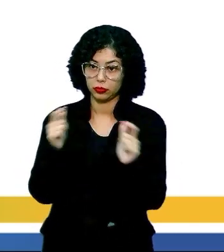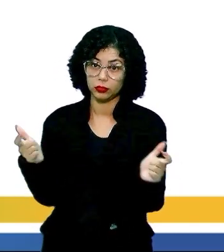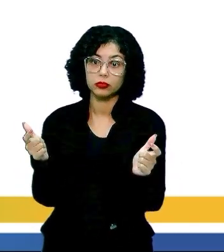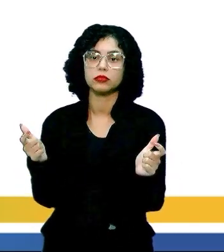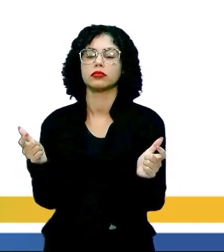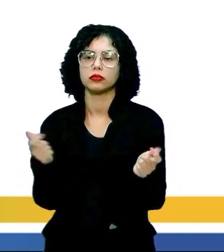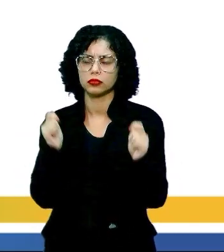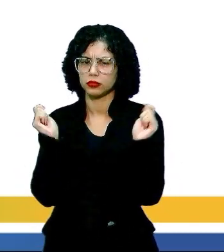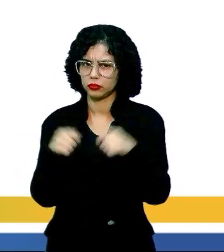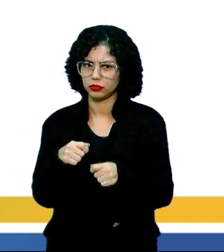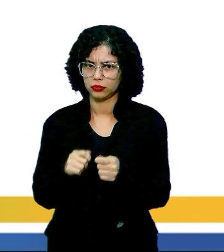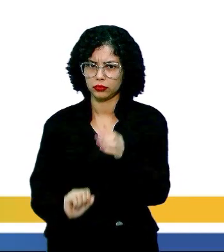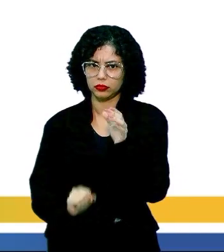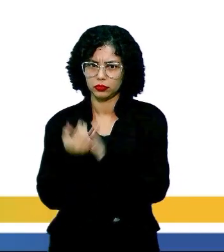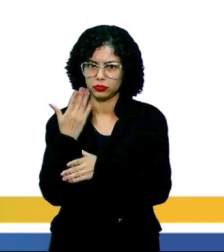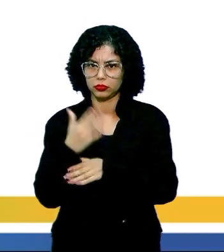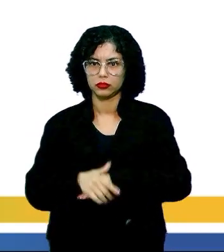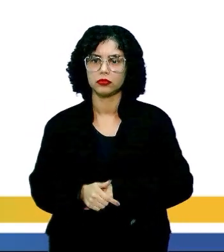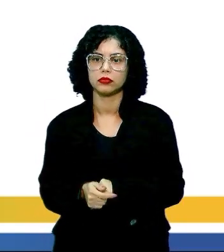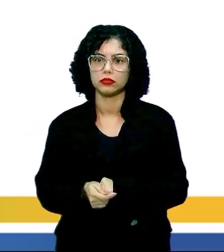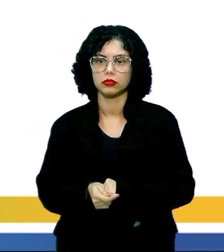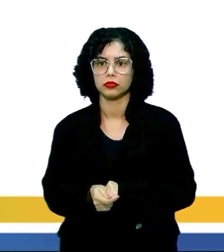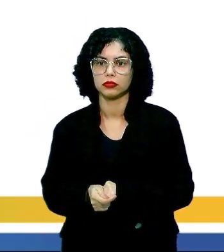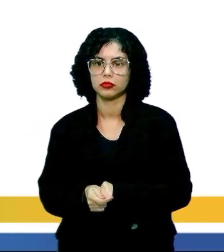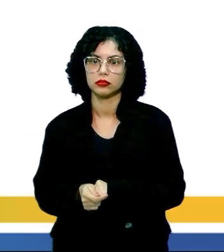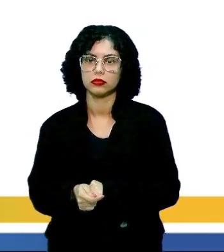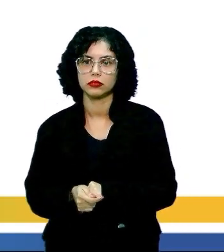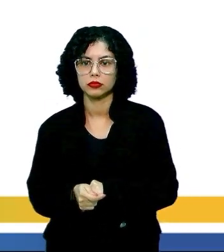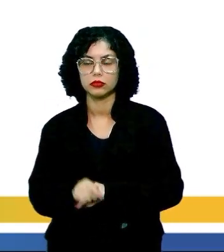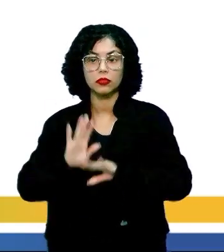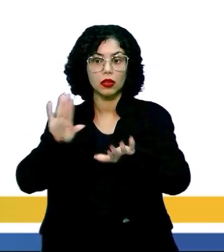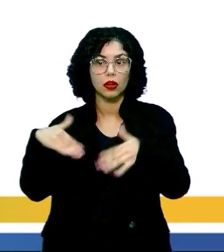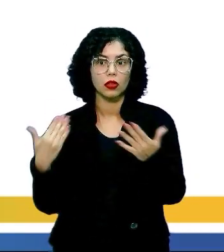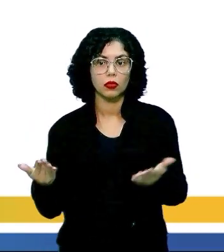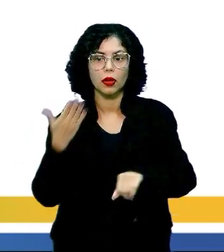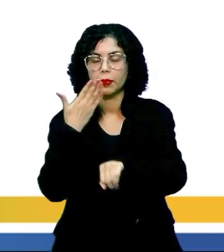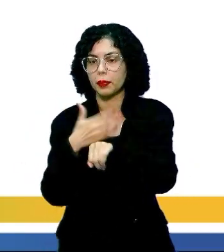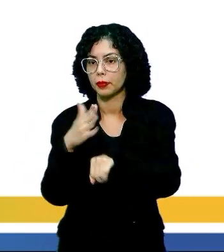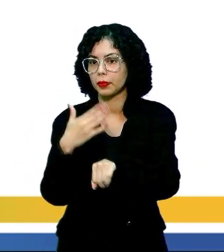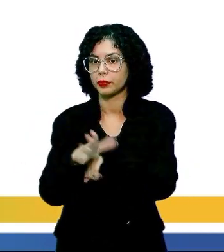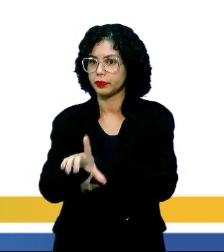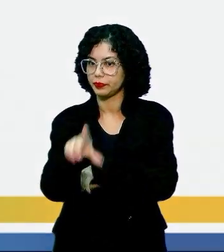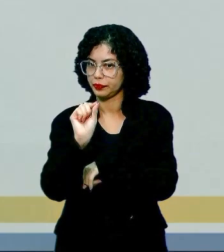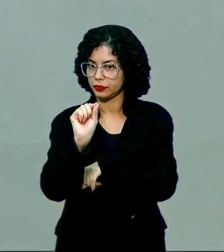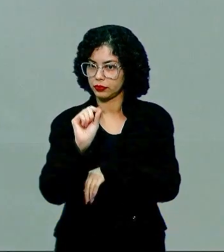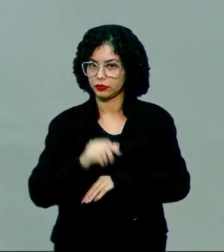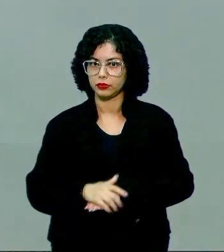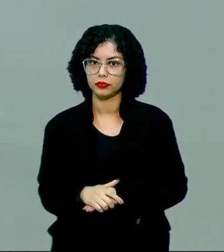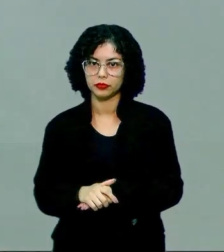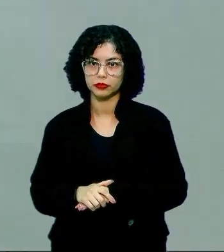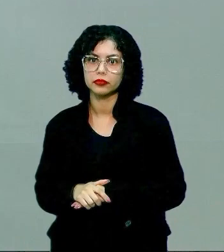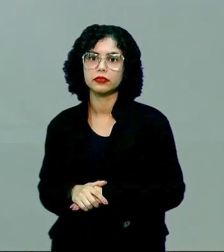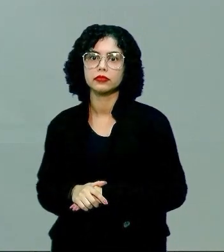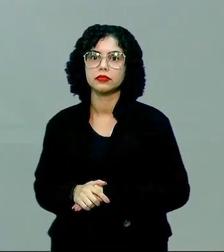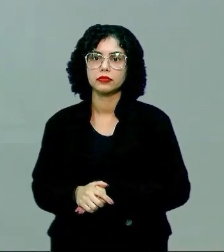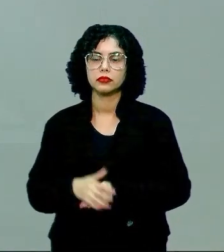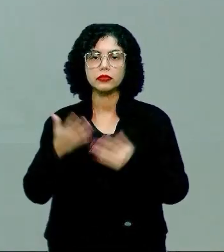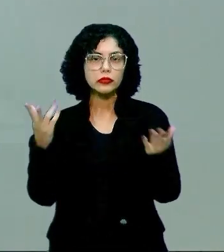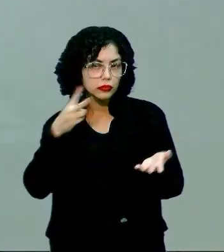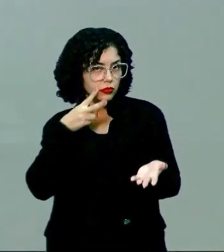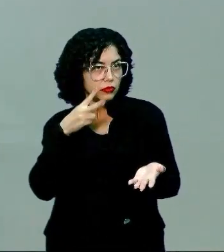experienciar a Gama de possibilidades existentes qual a sua prática favorita